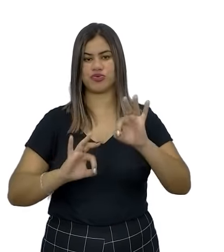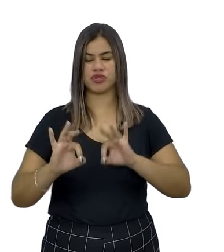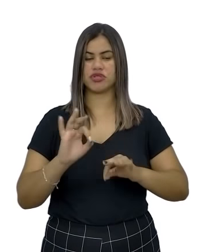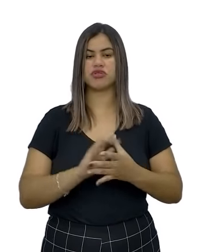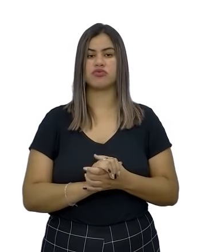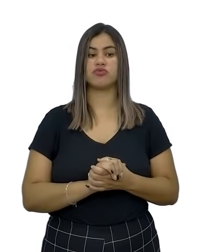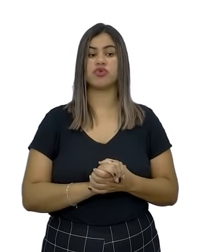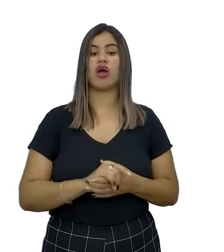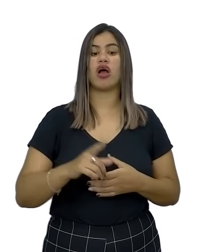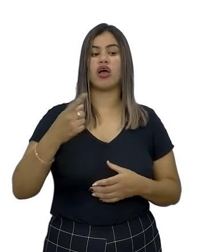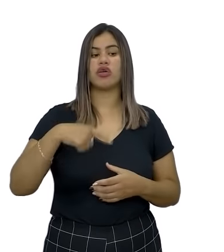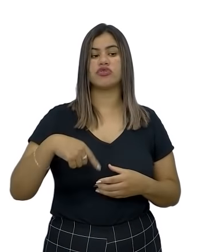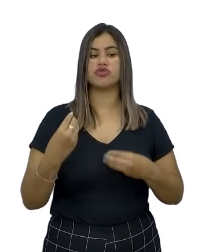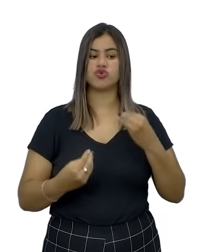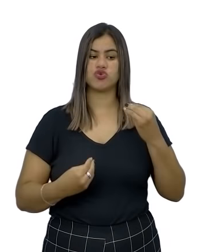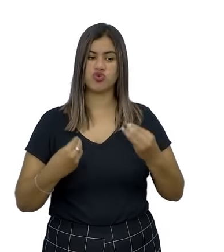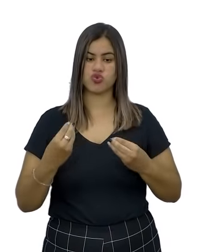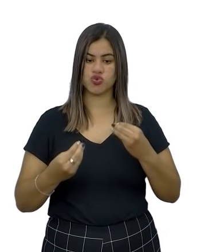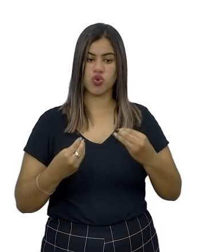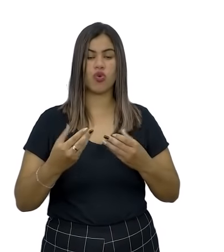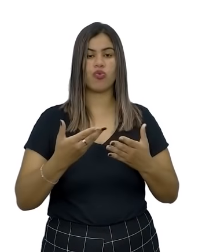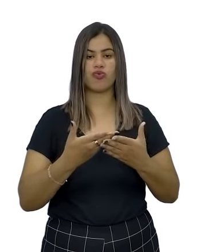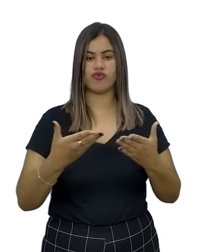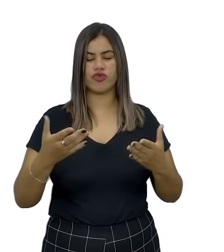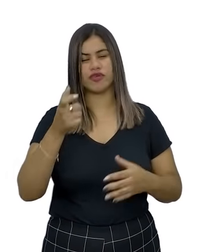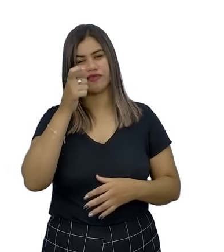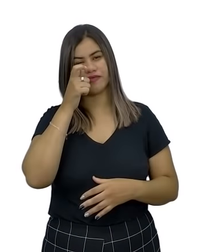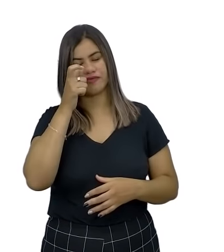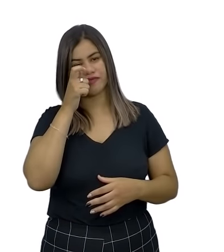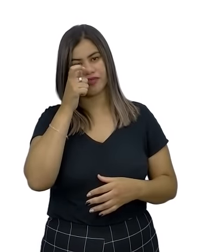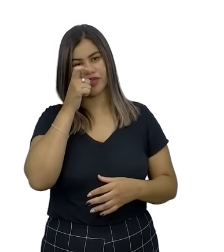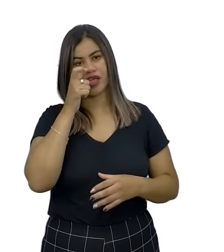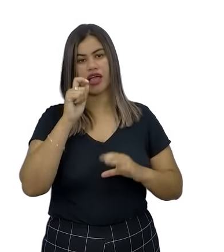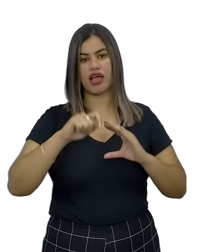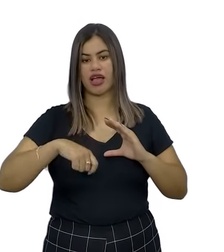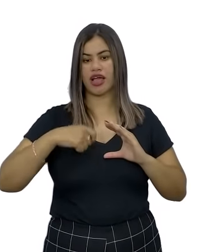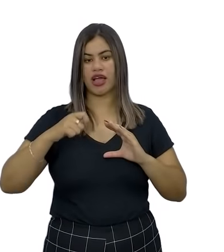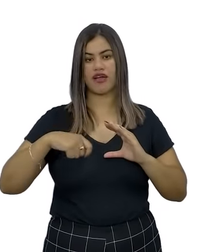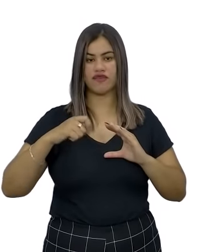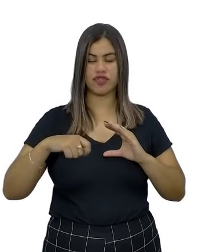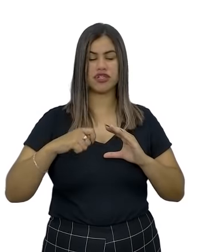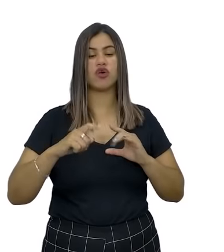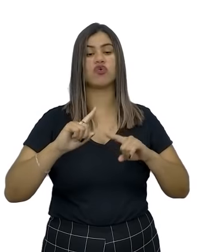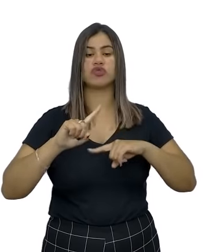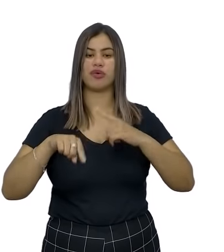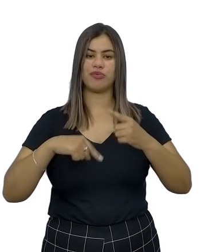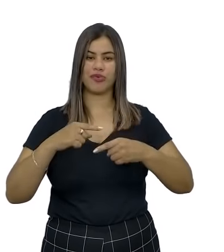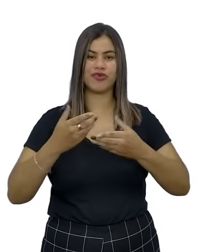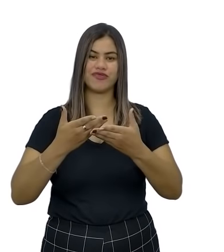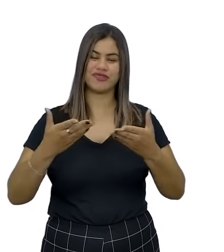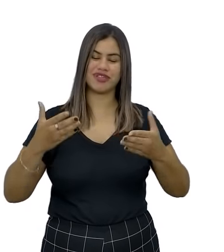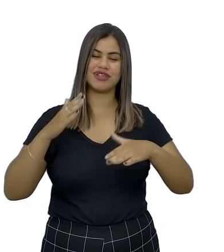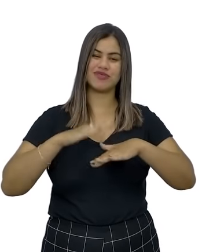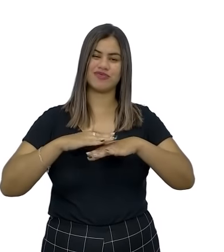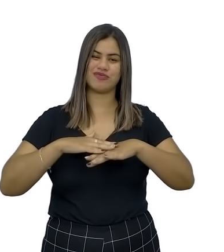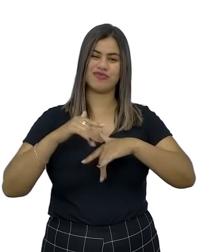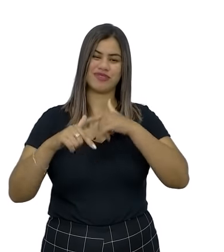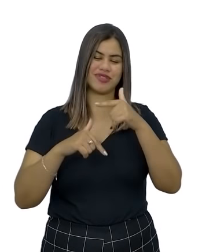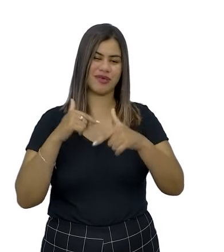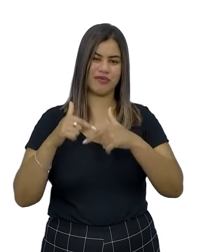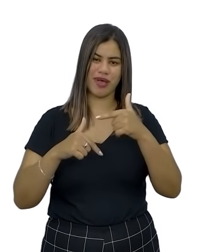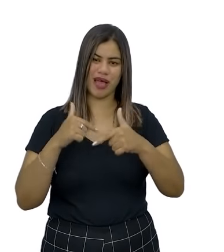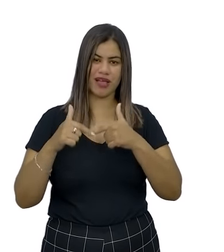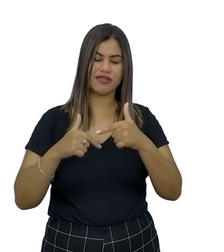aí nesse momento, vocês nos assistindo, é uma gravação, depois um bom trabalho aí no desdobramento disso que